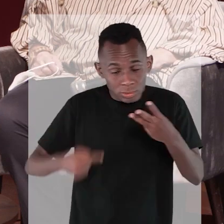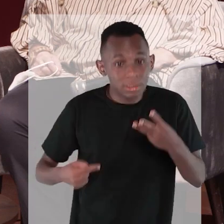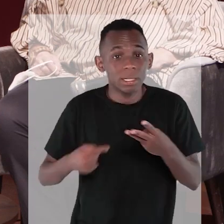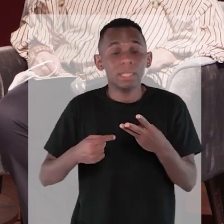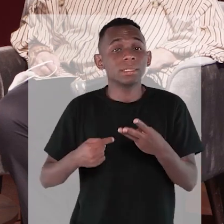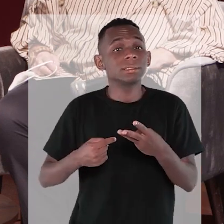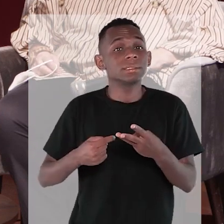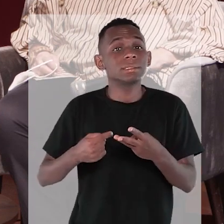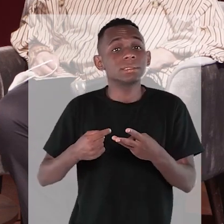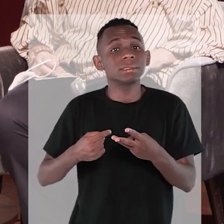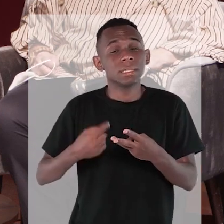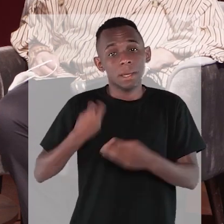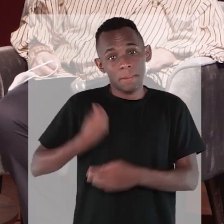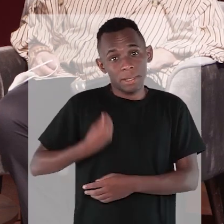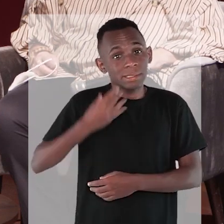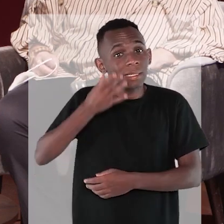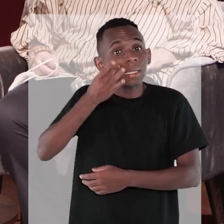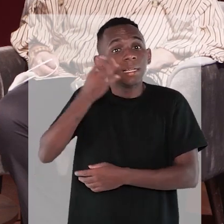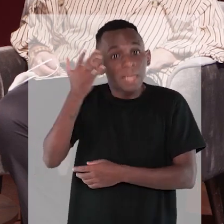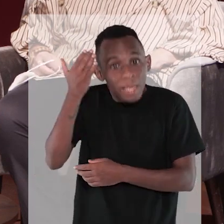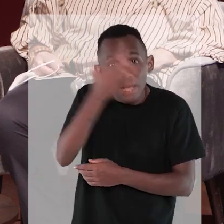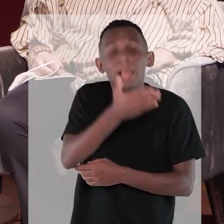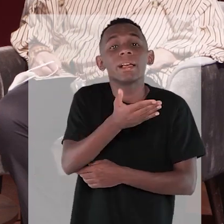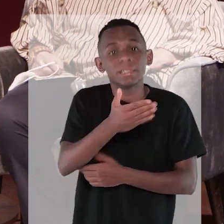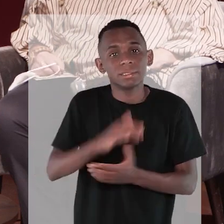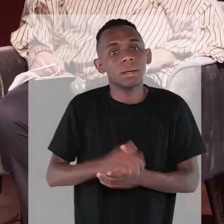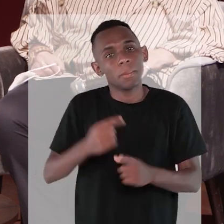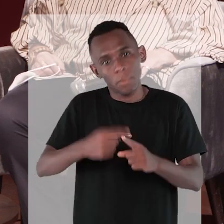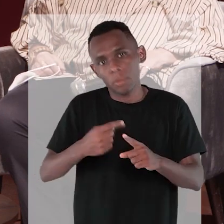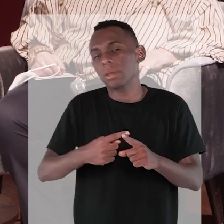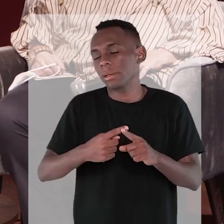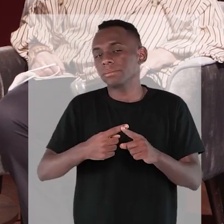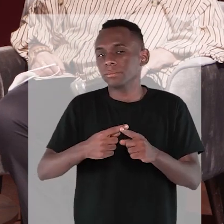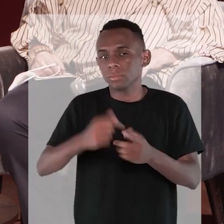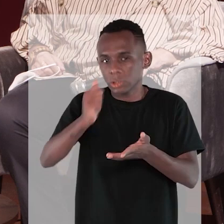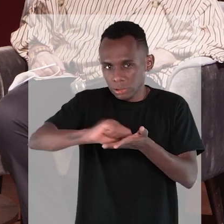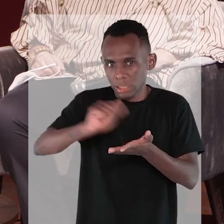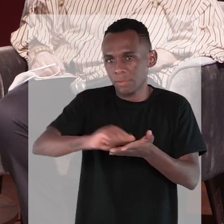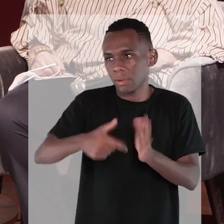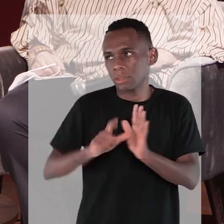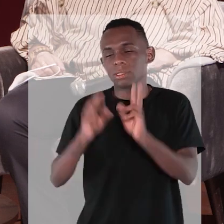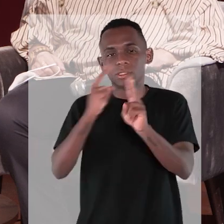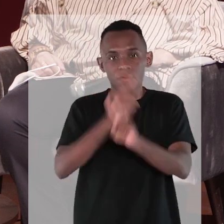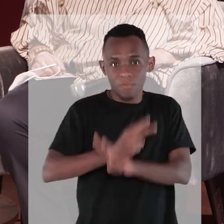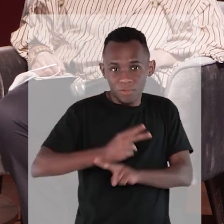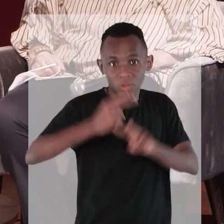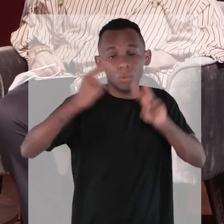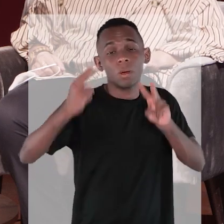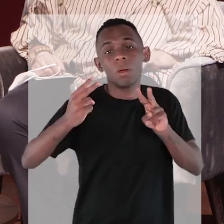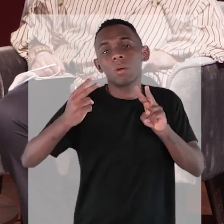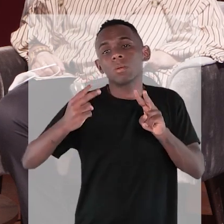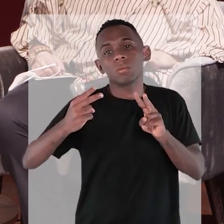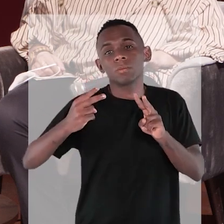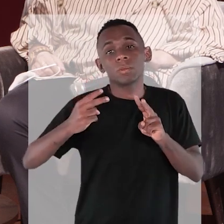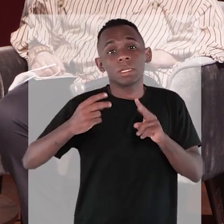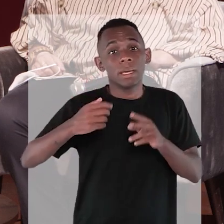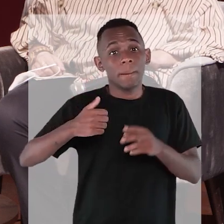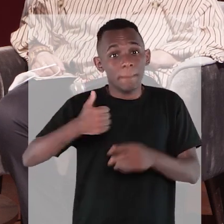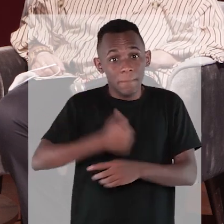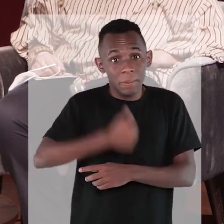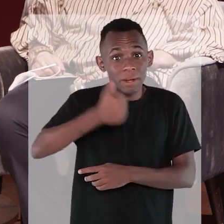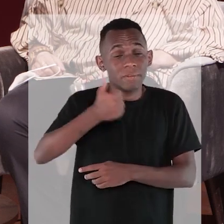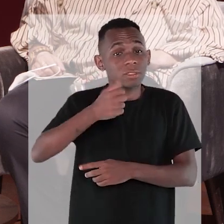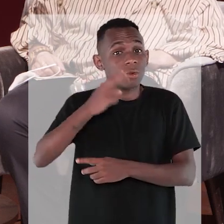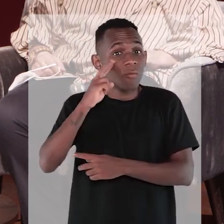fisicamente. Esse livro foi desenvolvido não apenas virtualmente, mas de fato, né, a primeira vez que eu vi o Miguel, né, em carne e osso foi